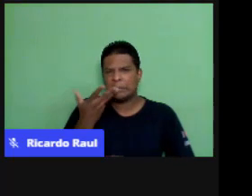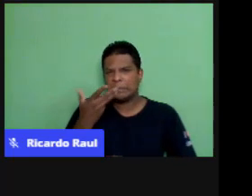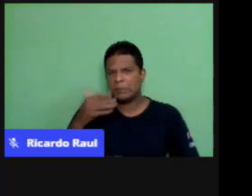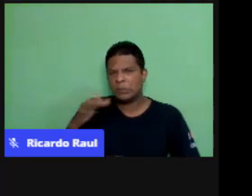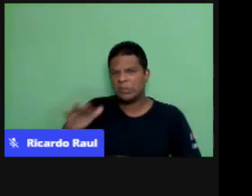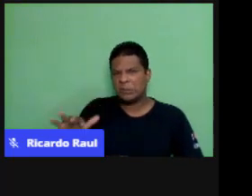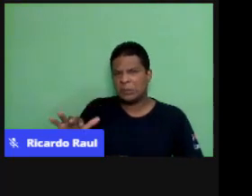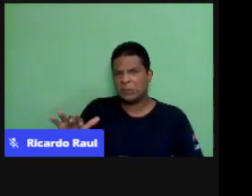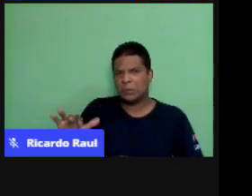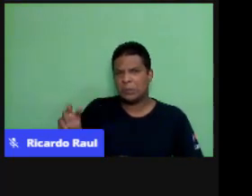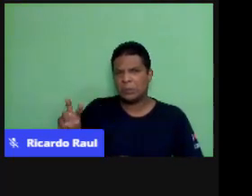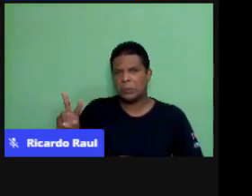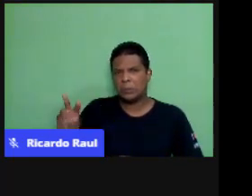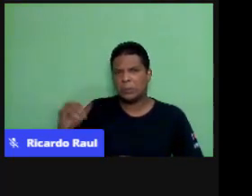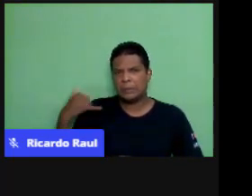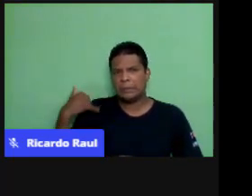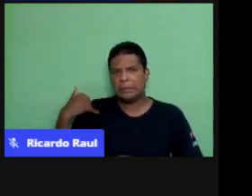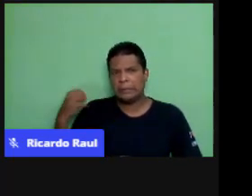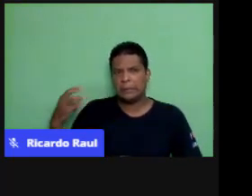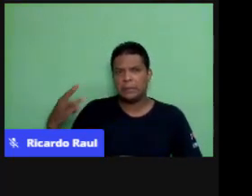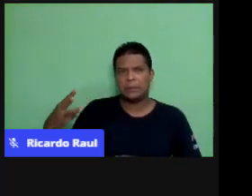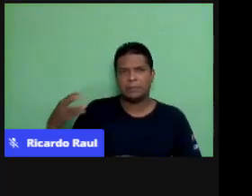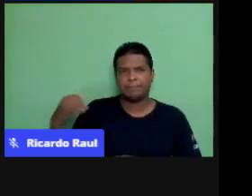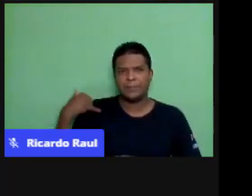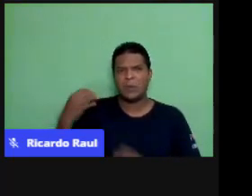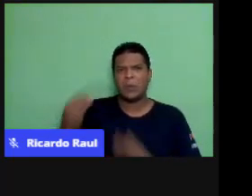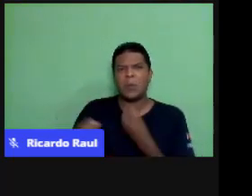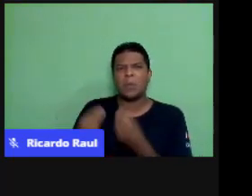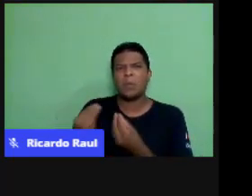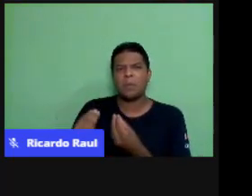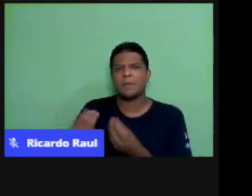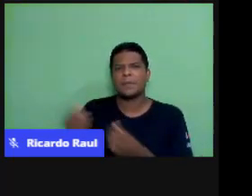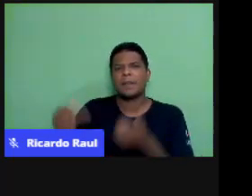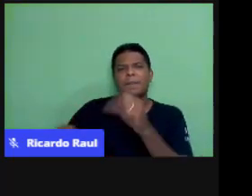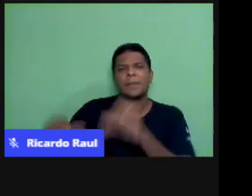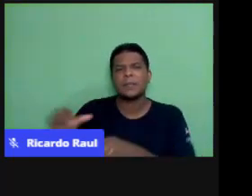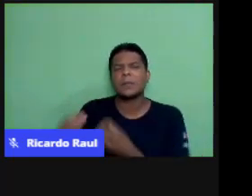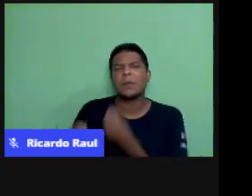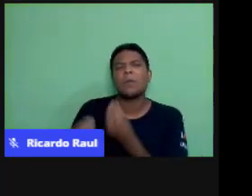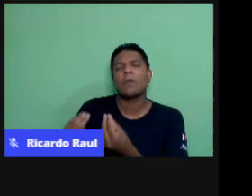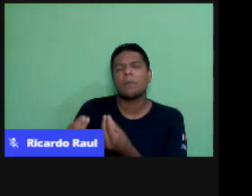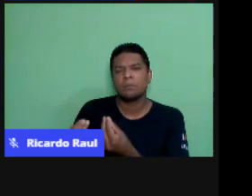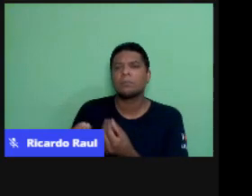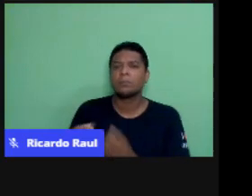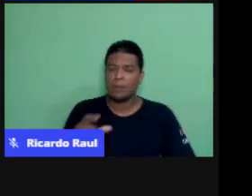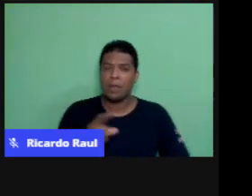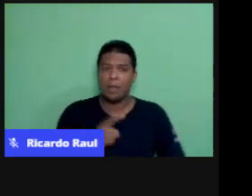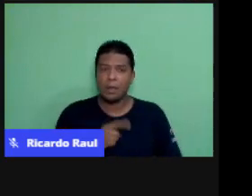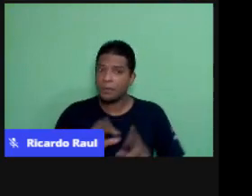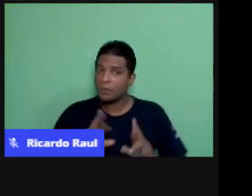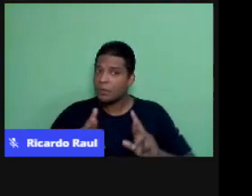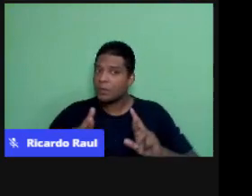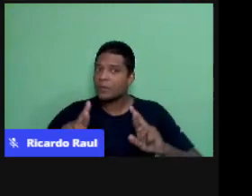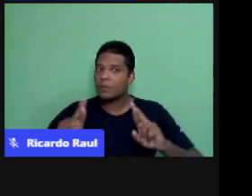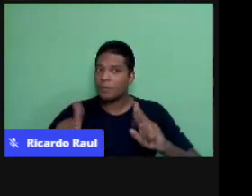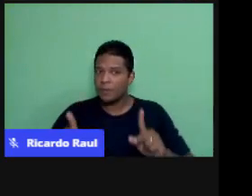2 anos, 3 anos, não tem como essa criança fazer uma avaliação. Lógico que não tem. É diferente de uma criança do 6º ao